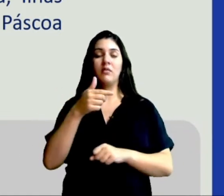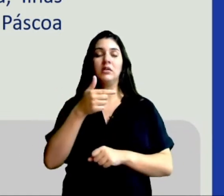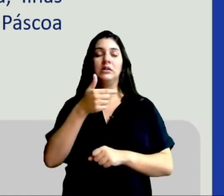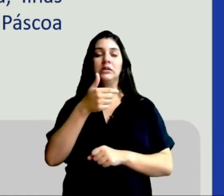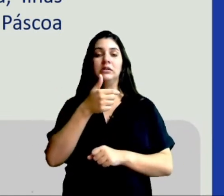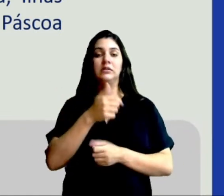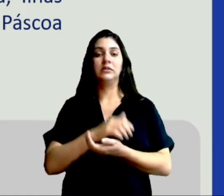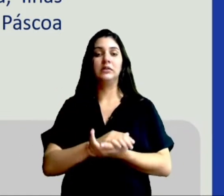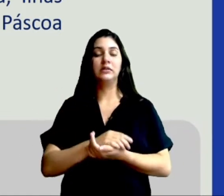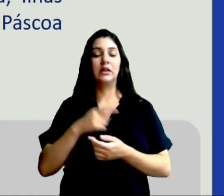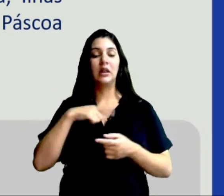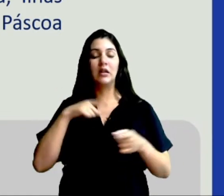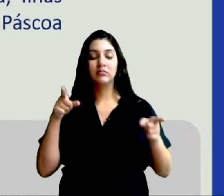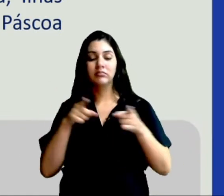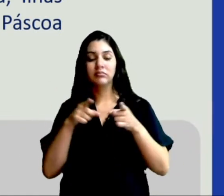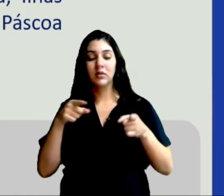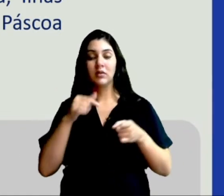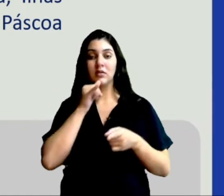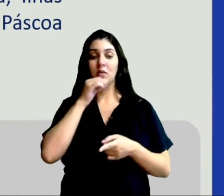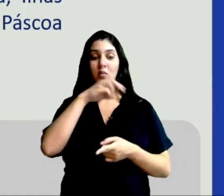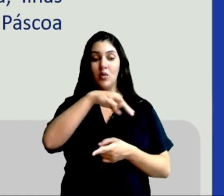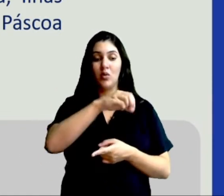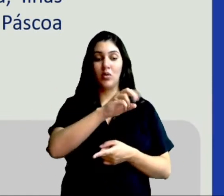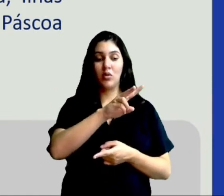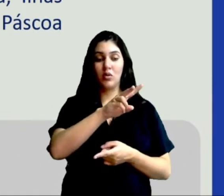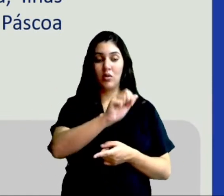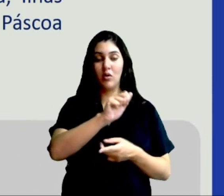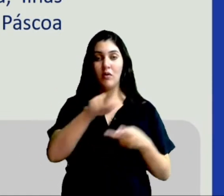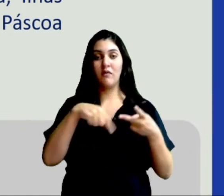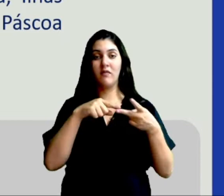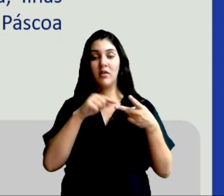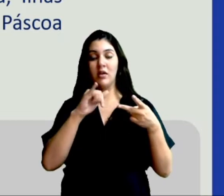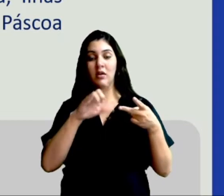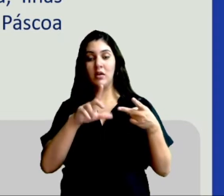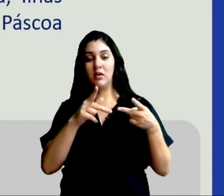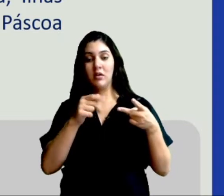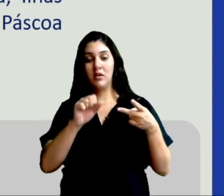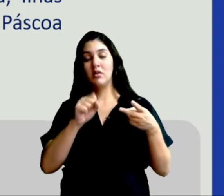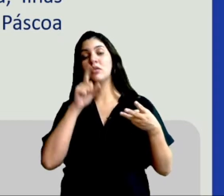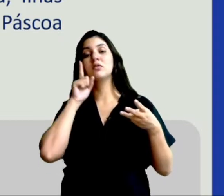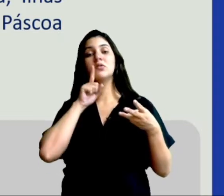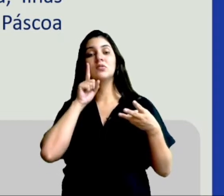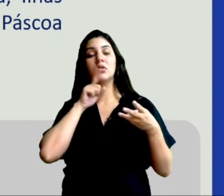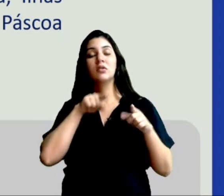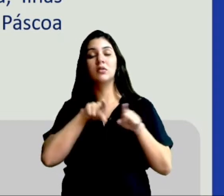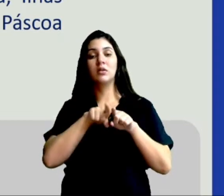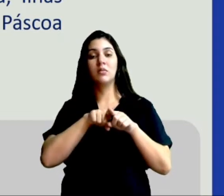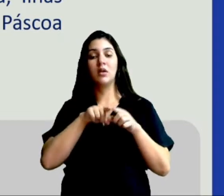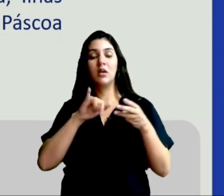triangular delimitada por Nova Zelândia, Ilhas Midway, Estados Unidos, e Ilha